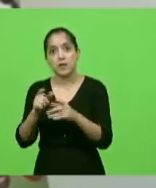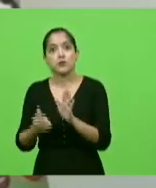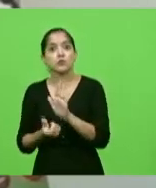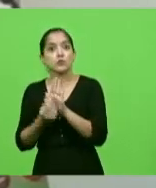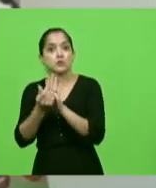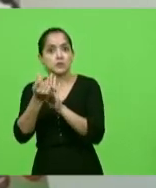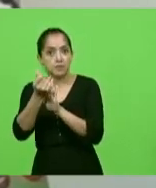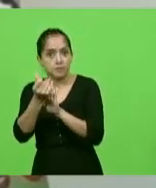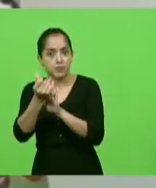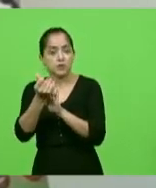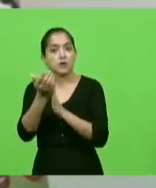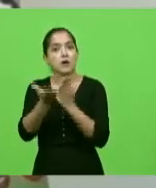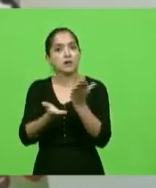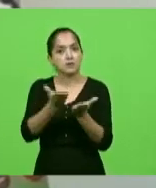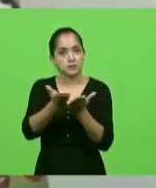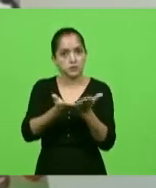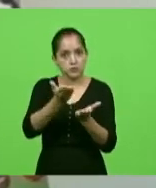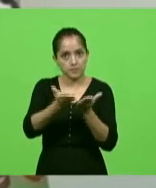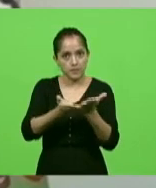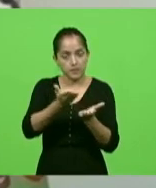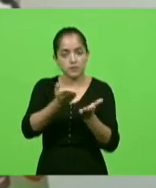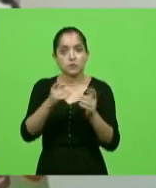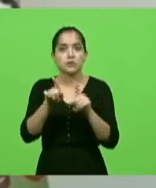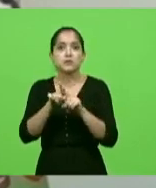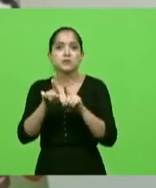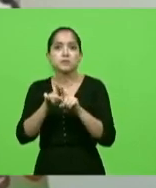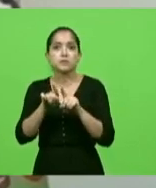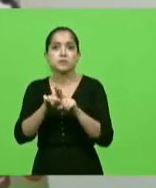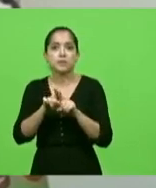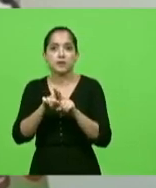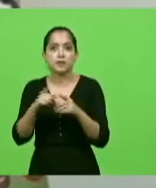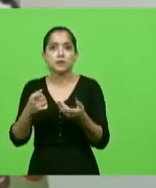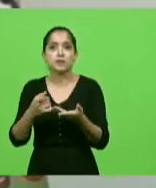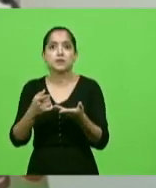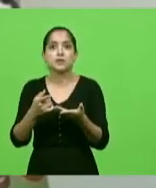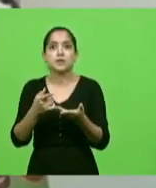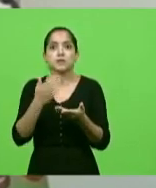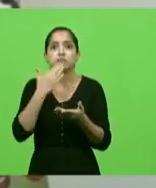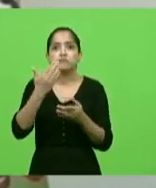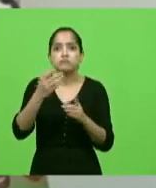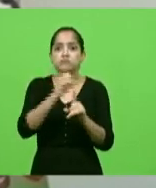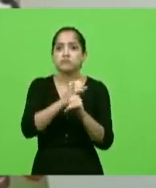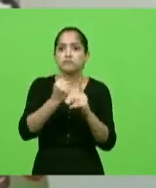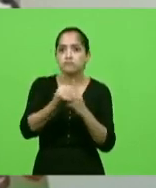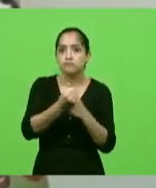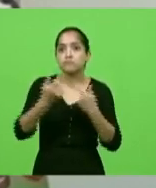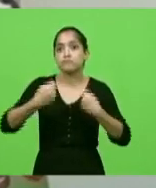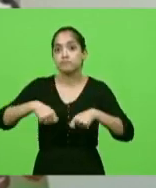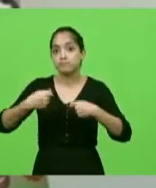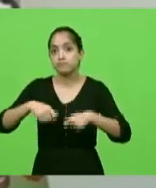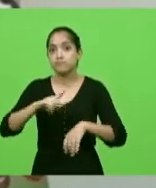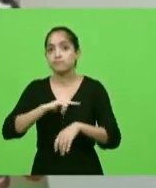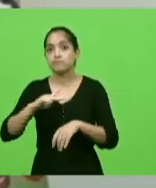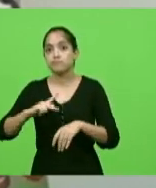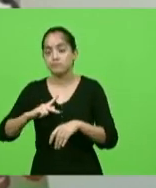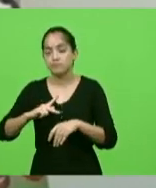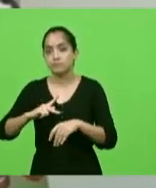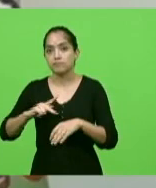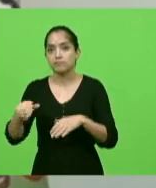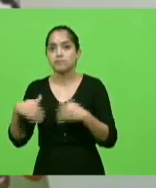orçamentária visão do atendimento do e também visão do atendimento de um Anseio social reportando a necessidade pública